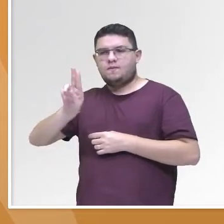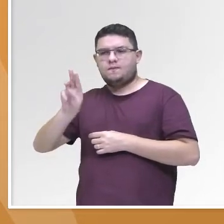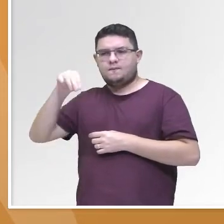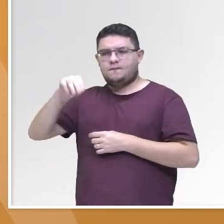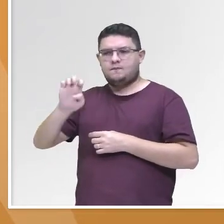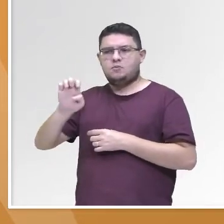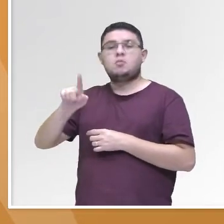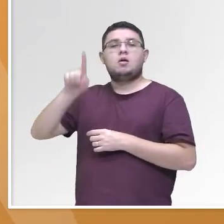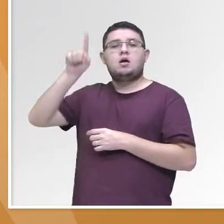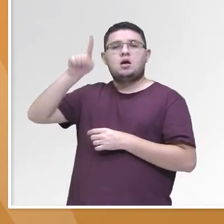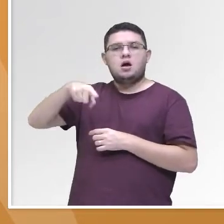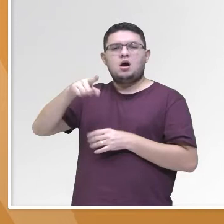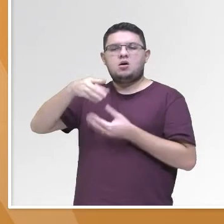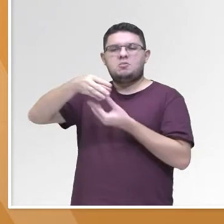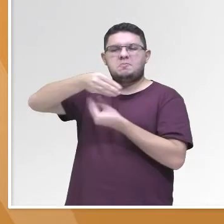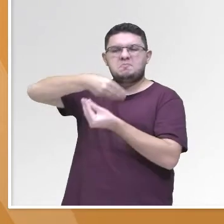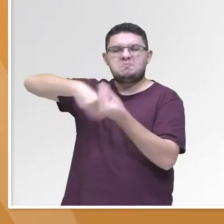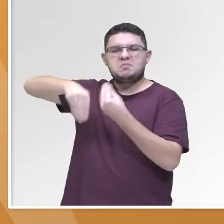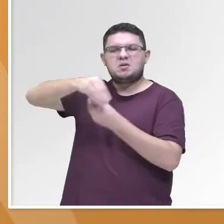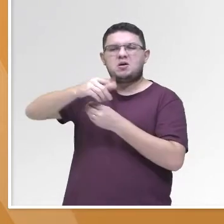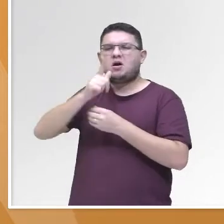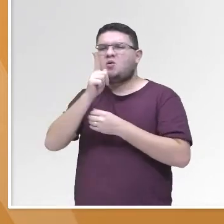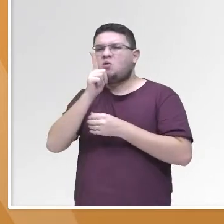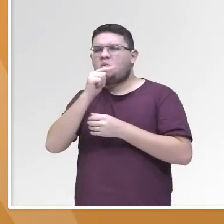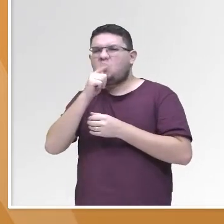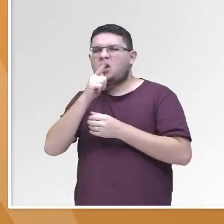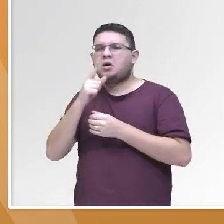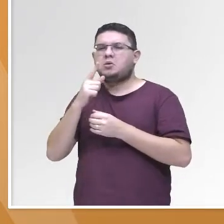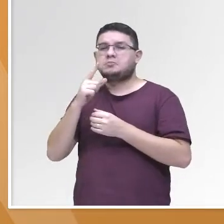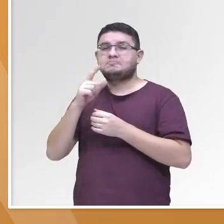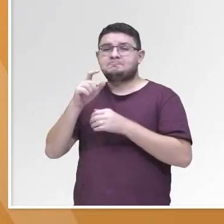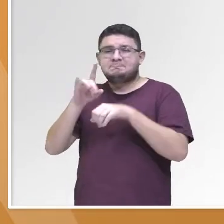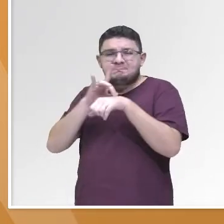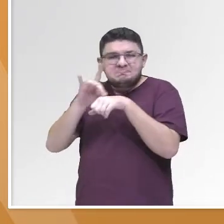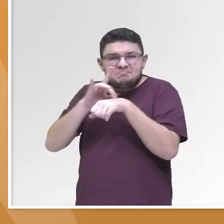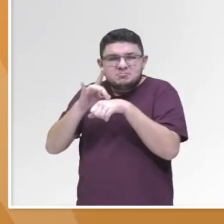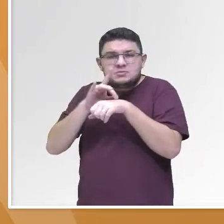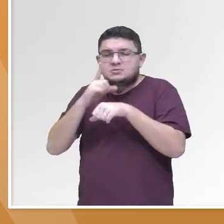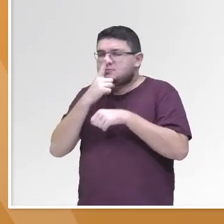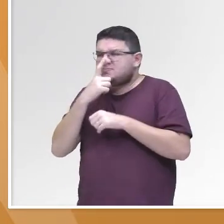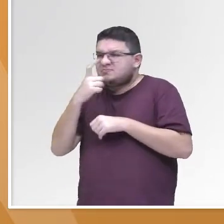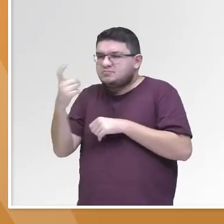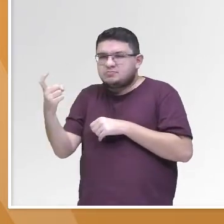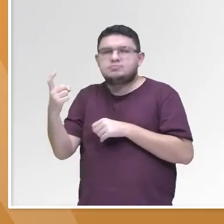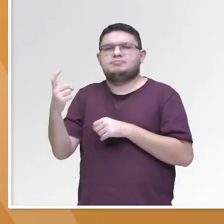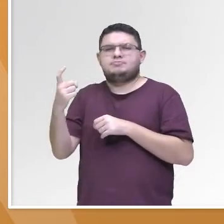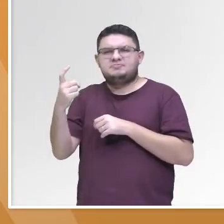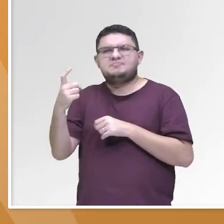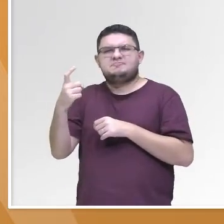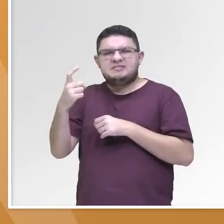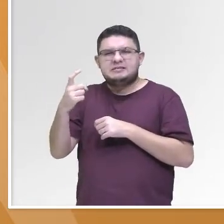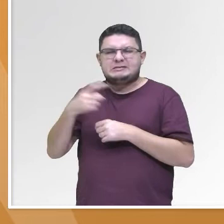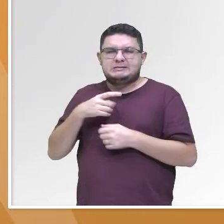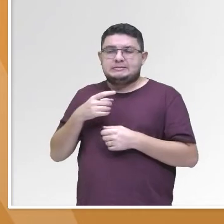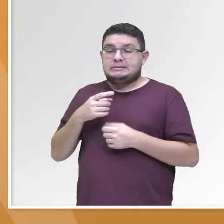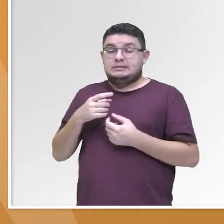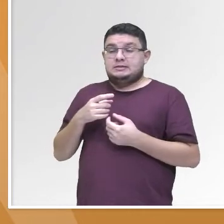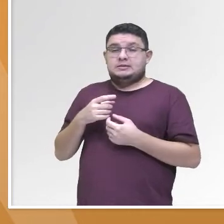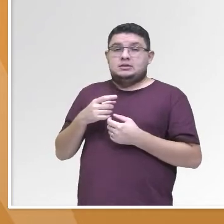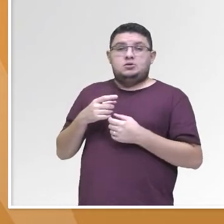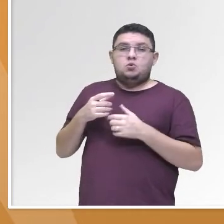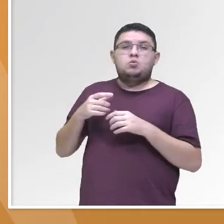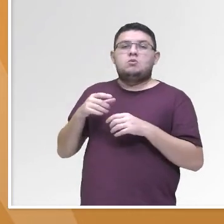líquido produzido, né, ele possui uma coloração escura, o cheiro também, que é bastante desagradável, né, é um